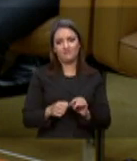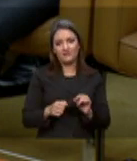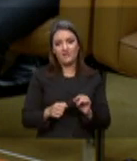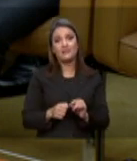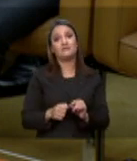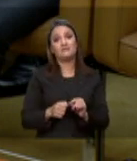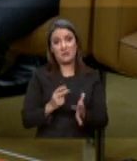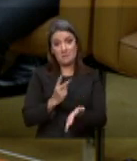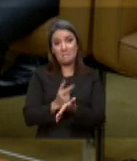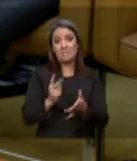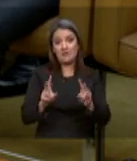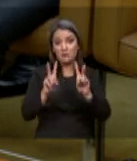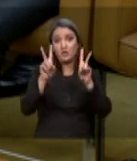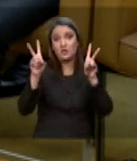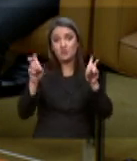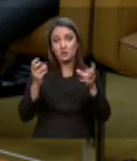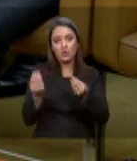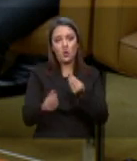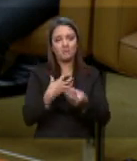destas mesmas questões.